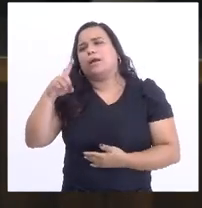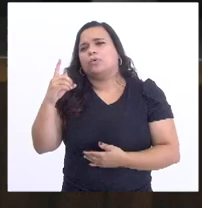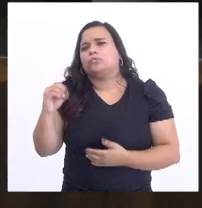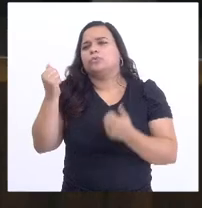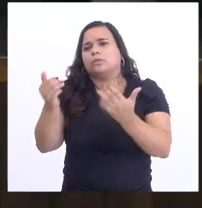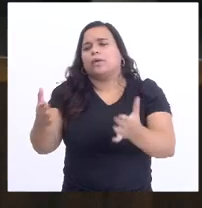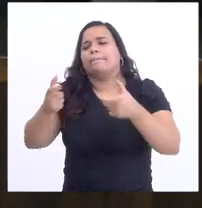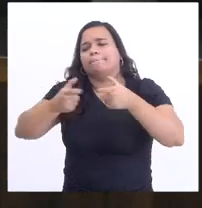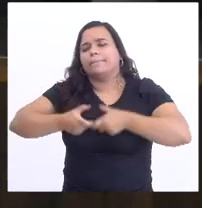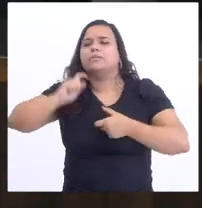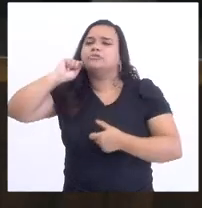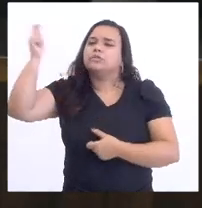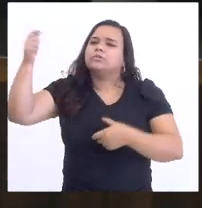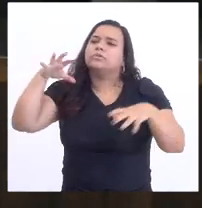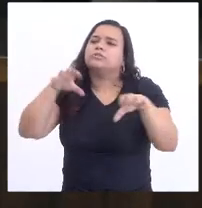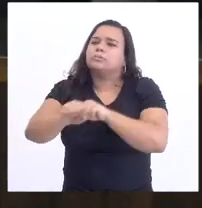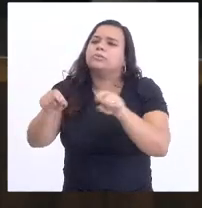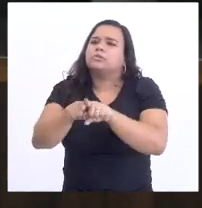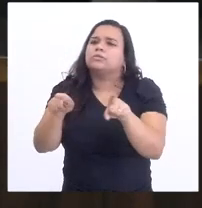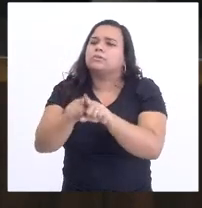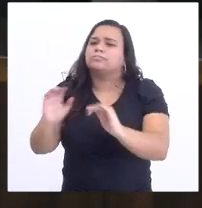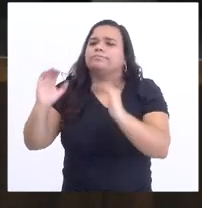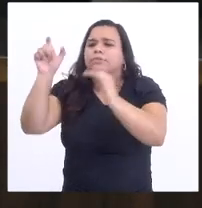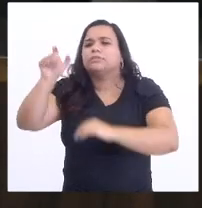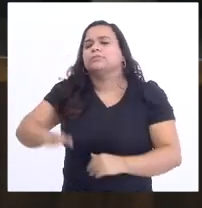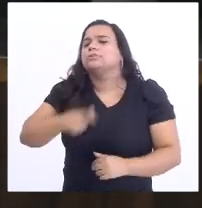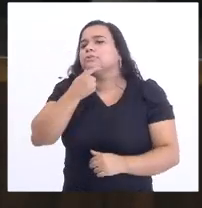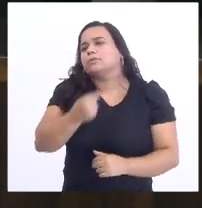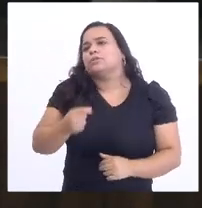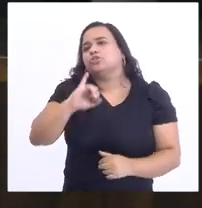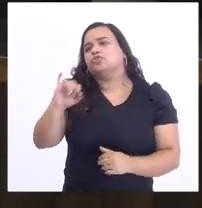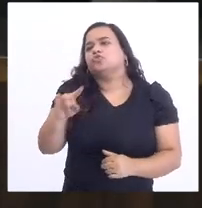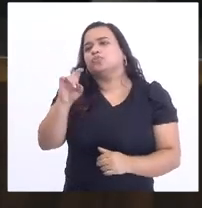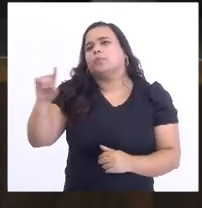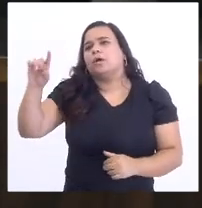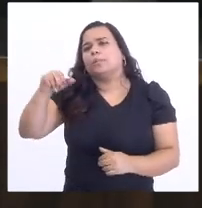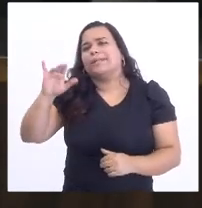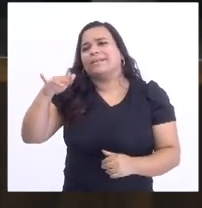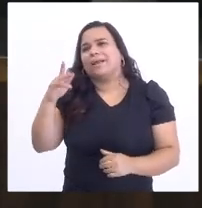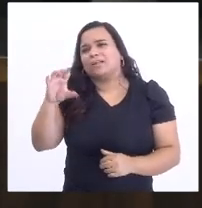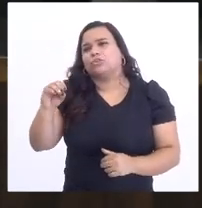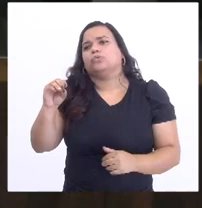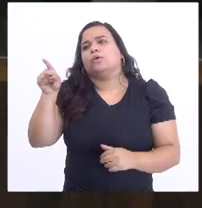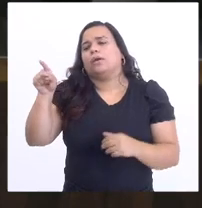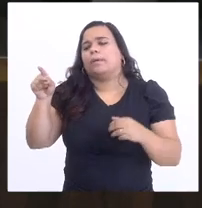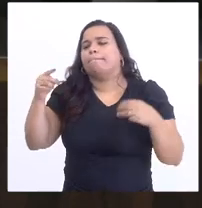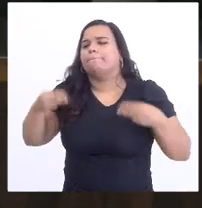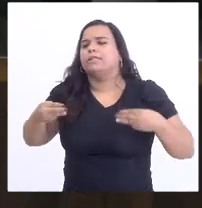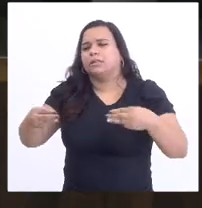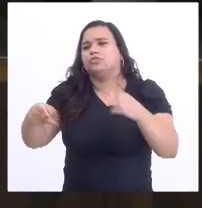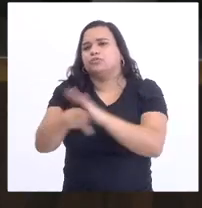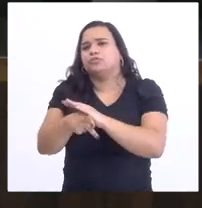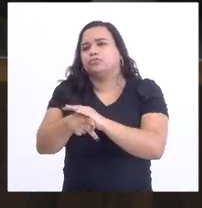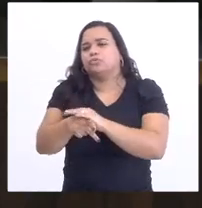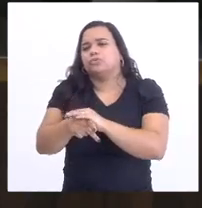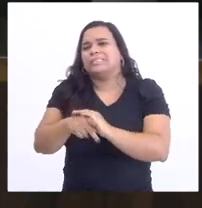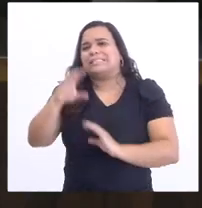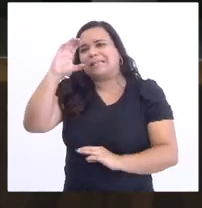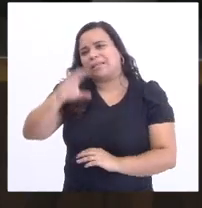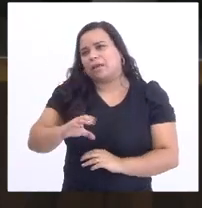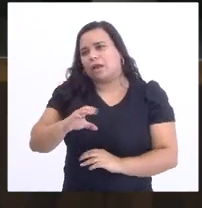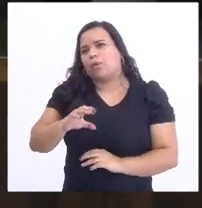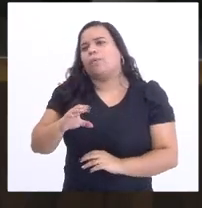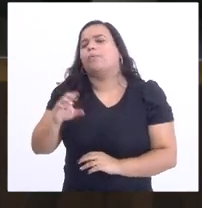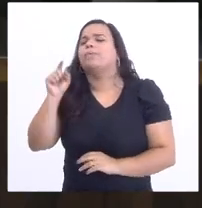Tiradentes, respectivo diploma ao excelentíssimo senhor João Inácio Ribeiro Roma Neto, ministro da Cidadania. Parecer da Comissão de Normas Internas e Proposições